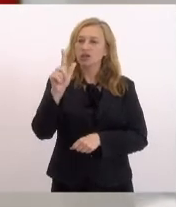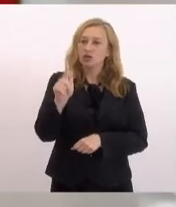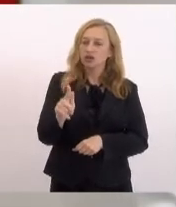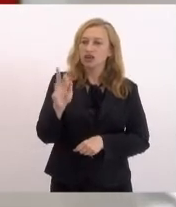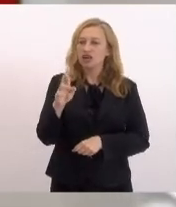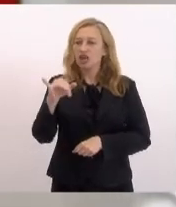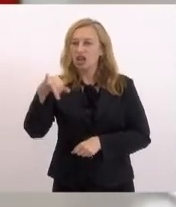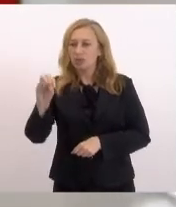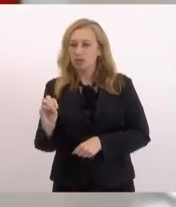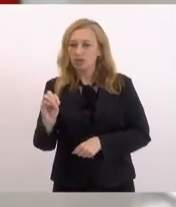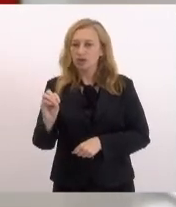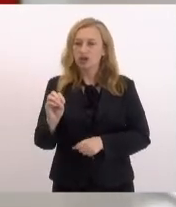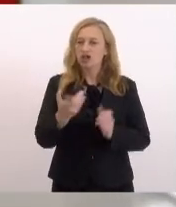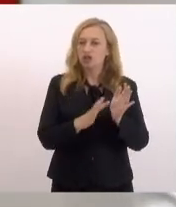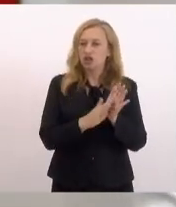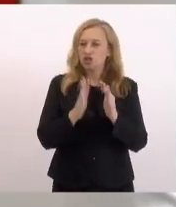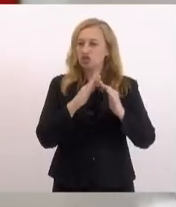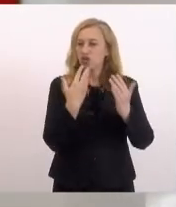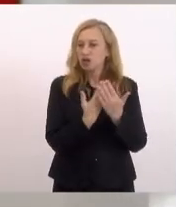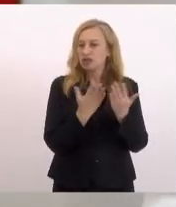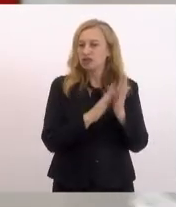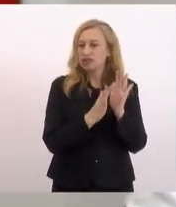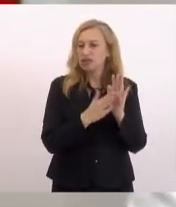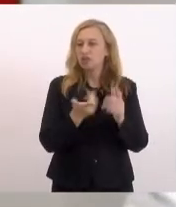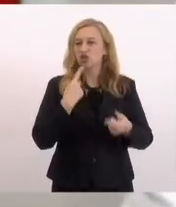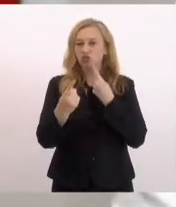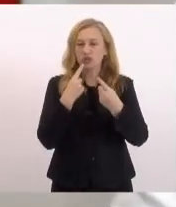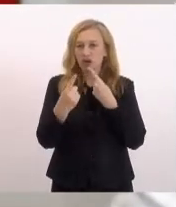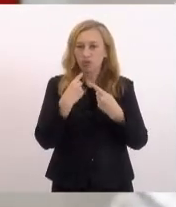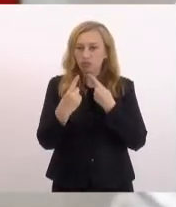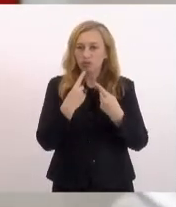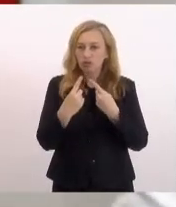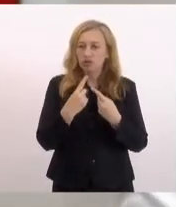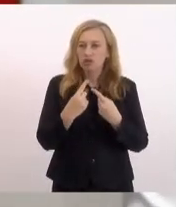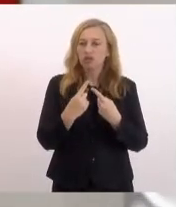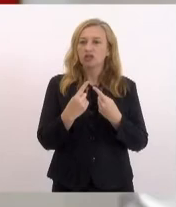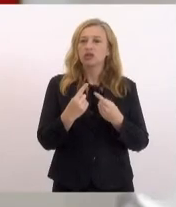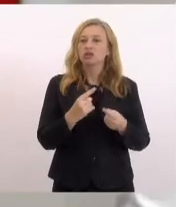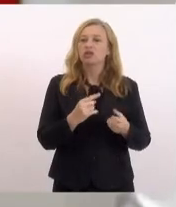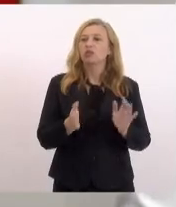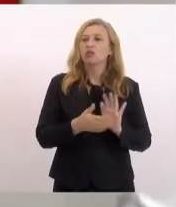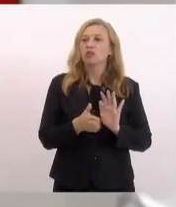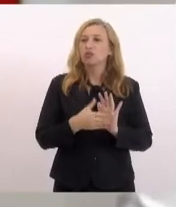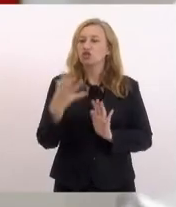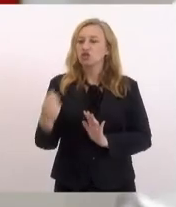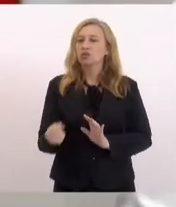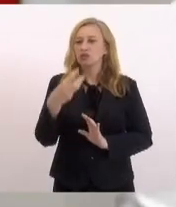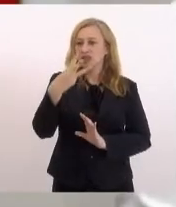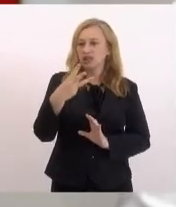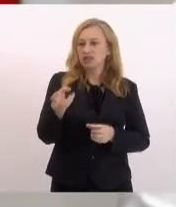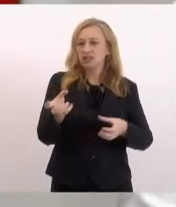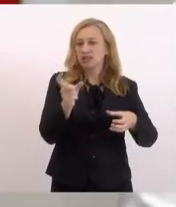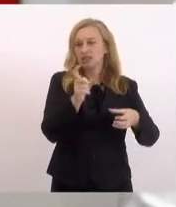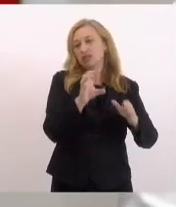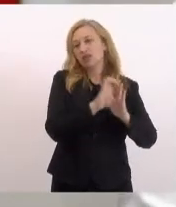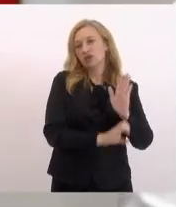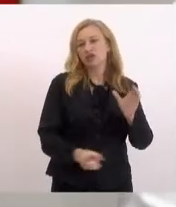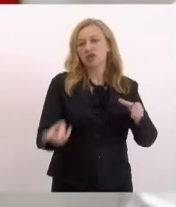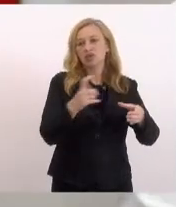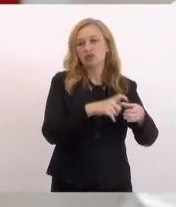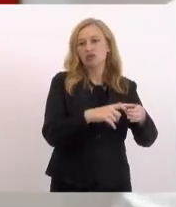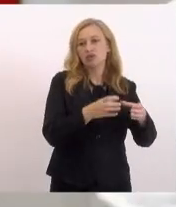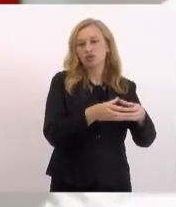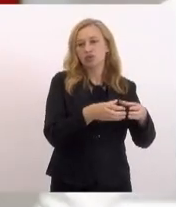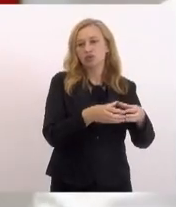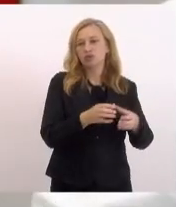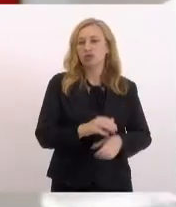Império Serrano. Em discussão, não havendo que queira discutir, encerrada a discussão, o presente proposta recebeu 3 emendas e retorna às comissões. Eu